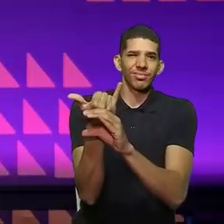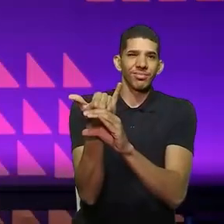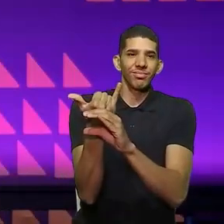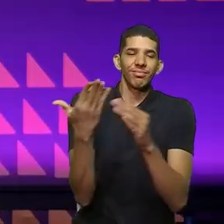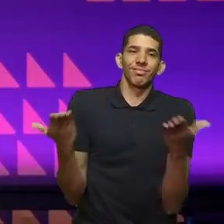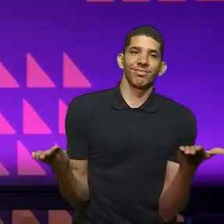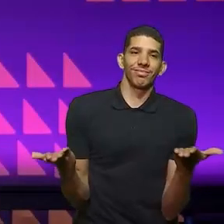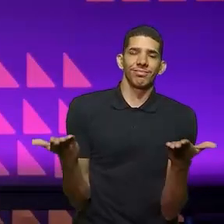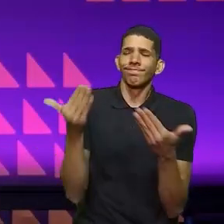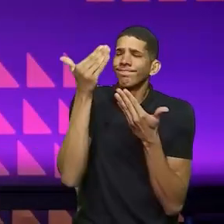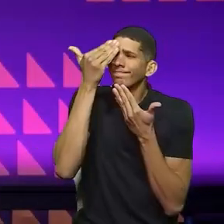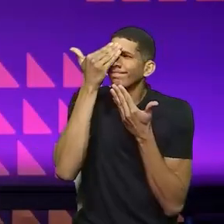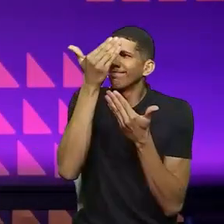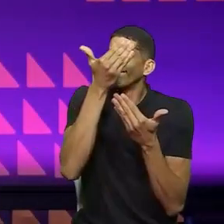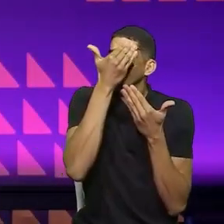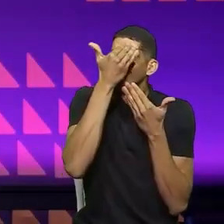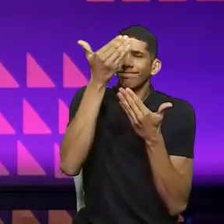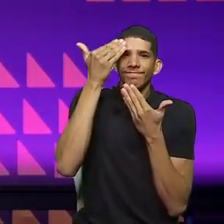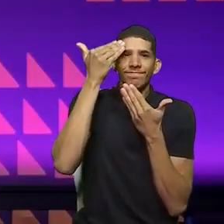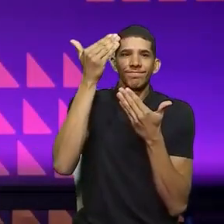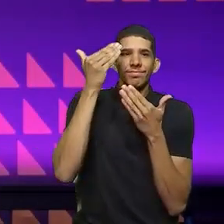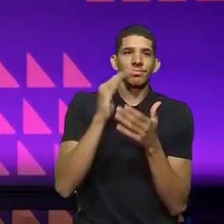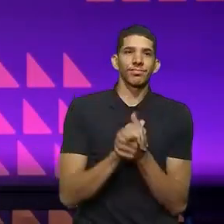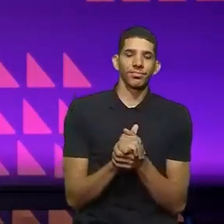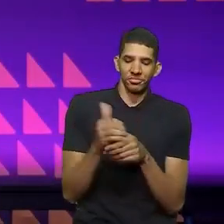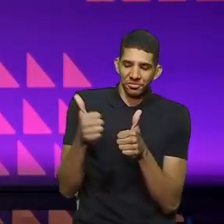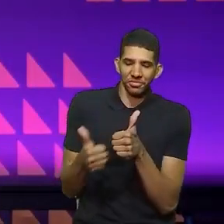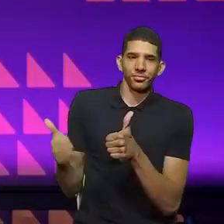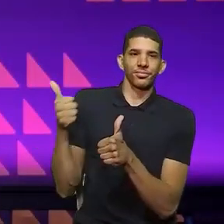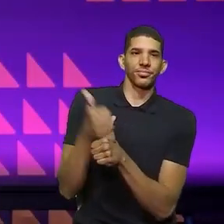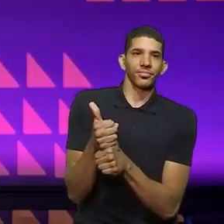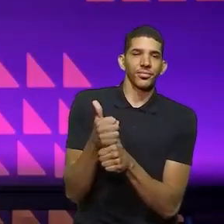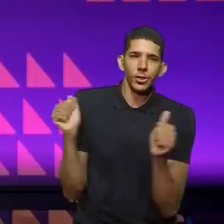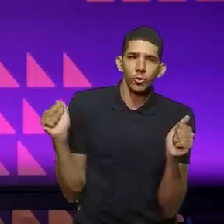pelo privilégio de estar aqui. Vamos em frente.